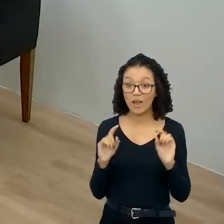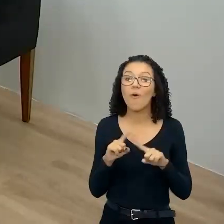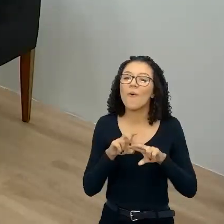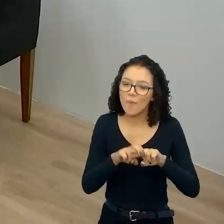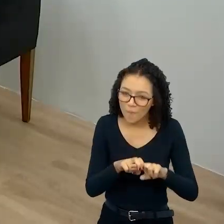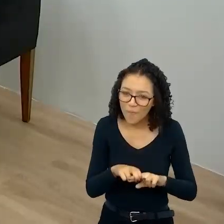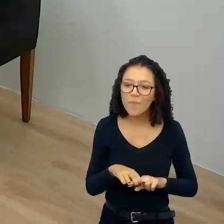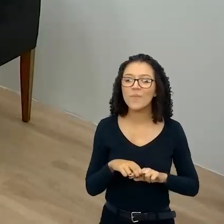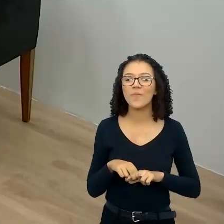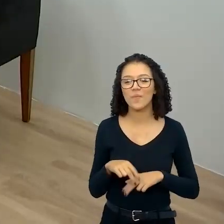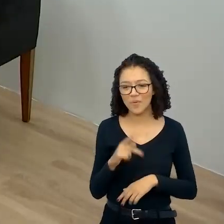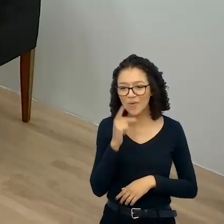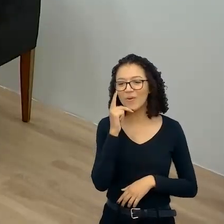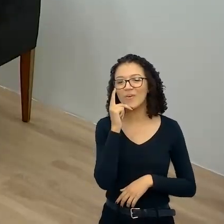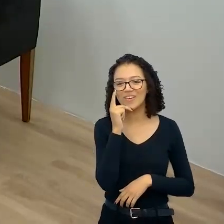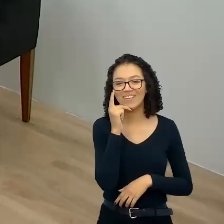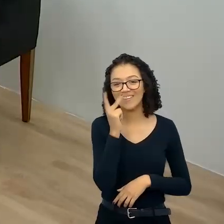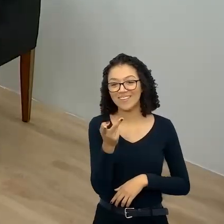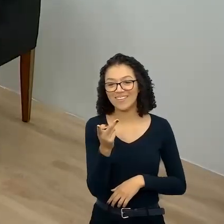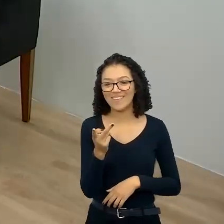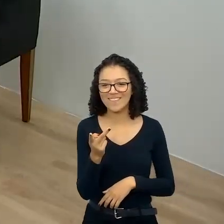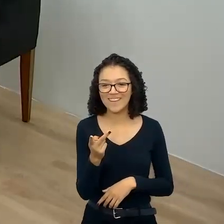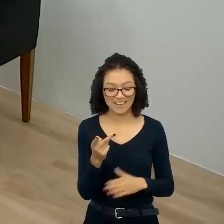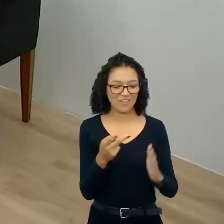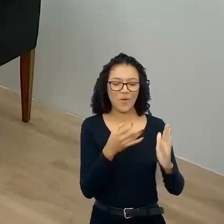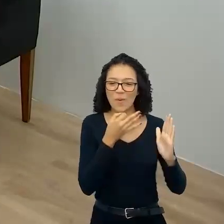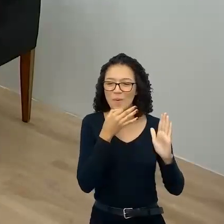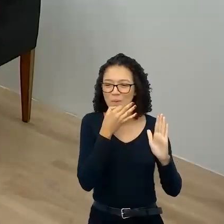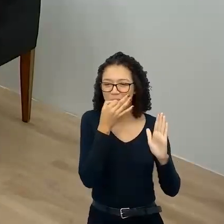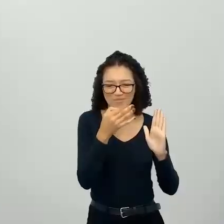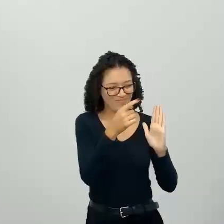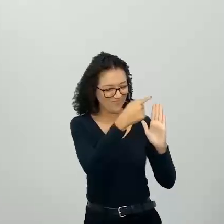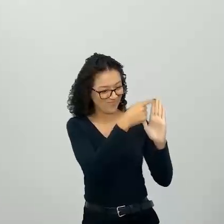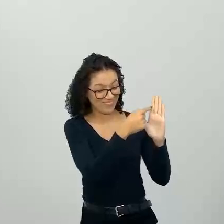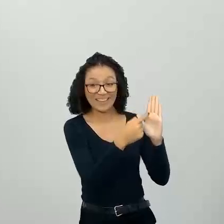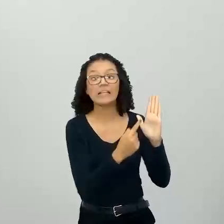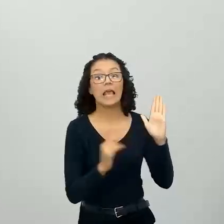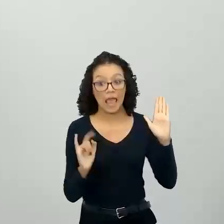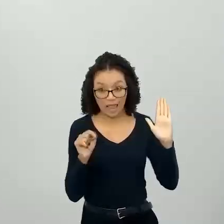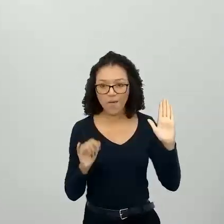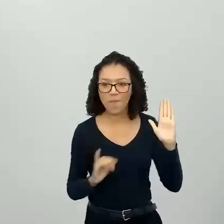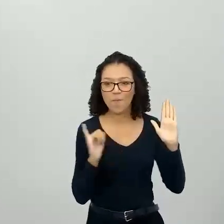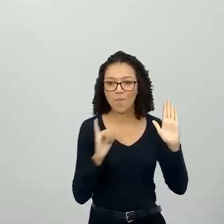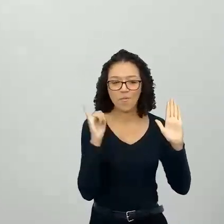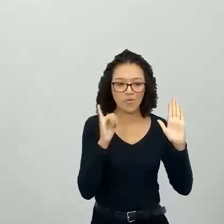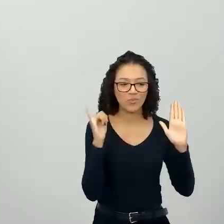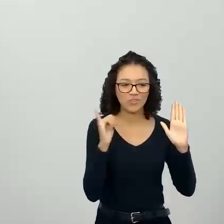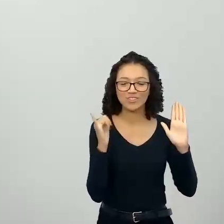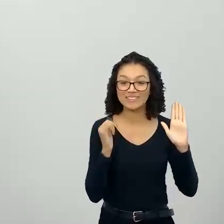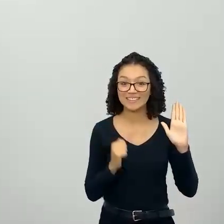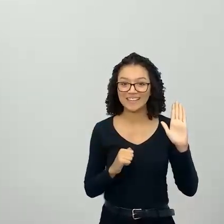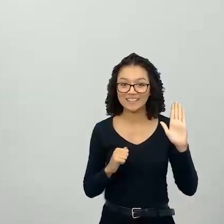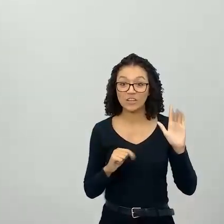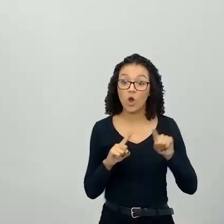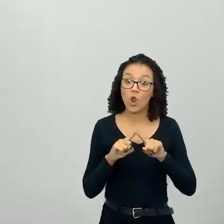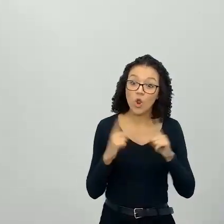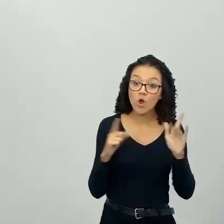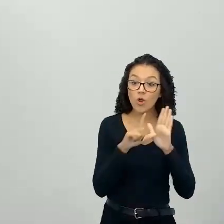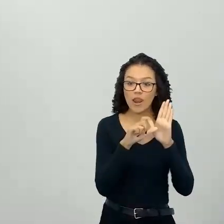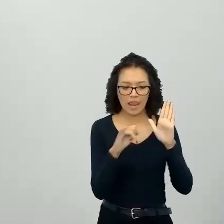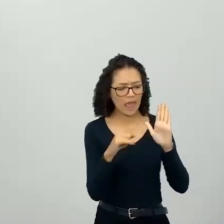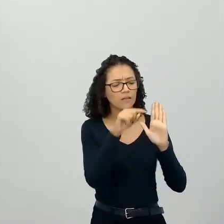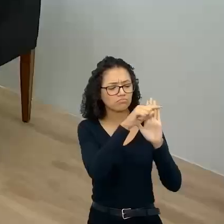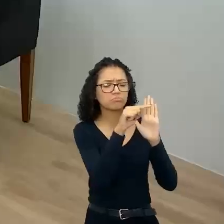bom ler isso no chat, porque é exatamente essa reflexão que a gente quer. Correto. Nós temos um movimento, nós temos legislações, mas e as